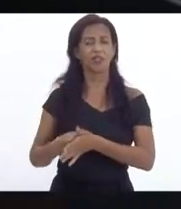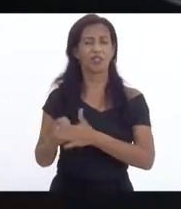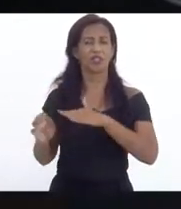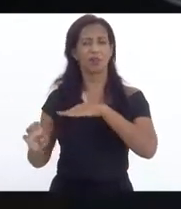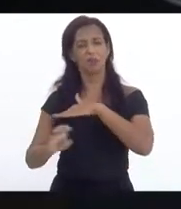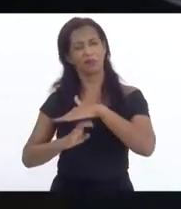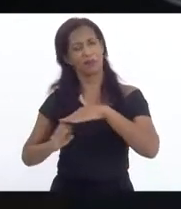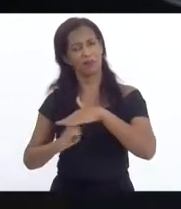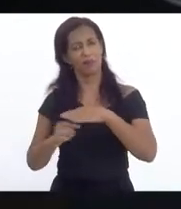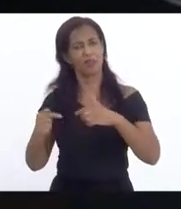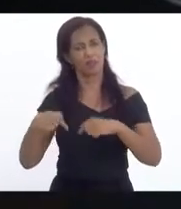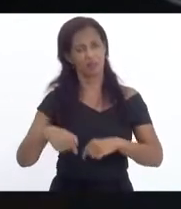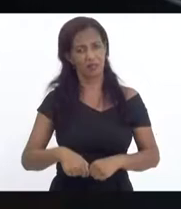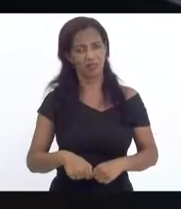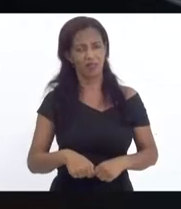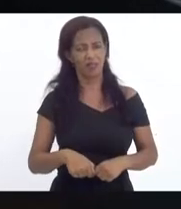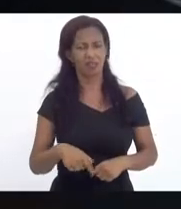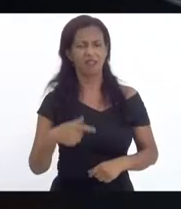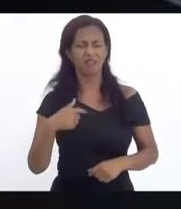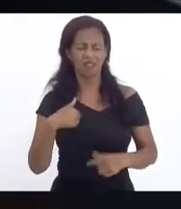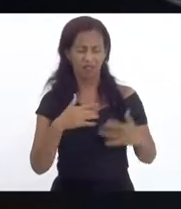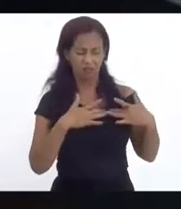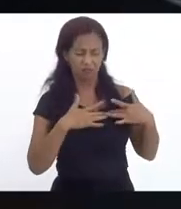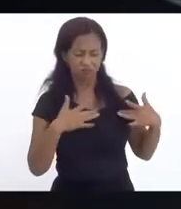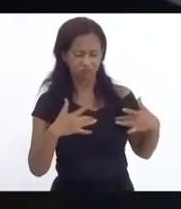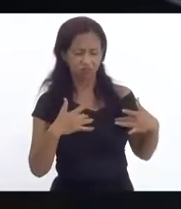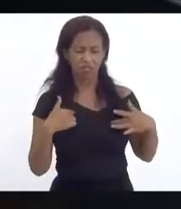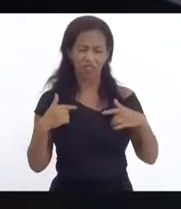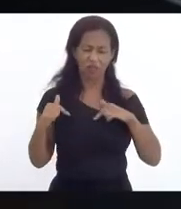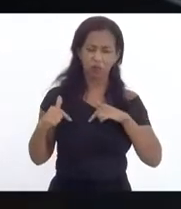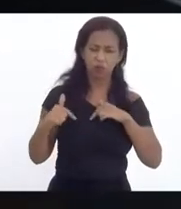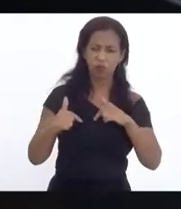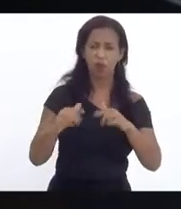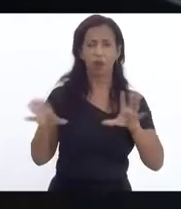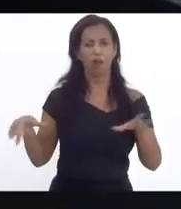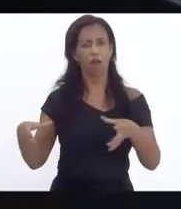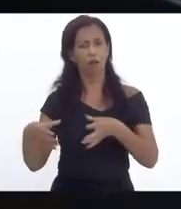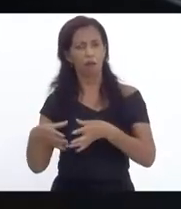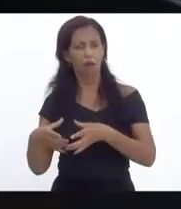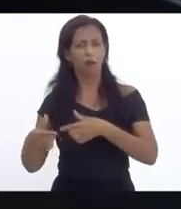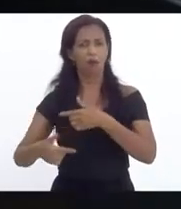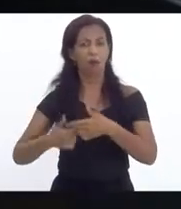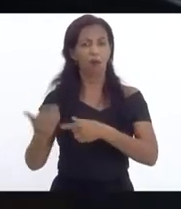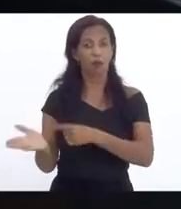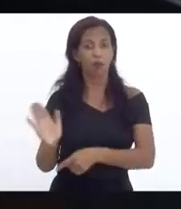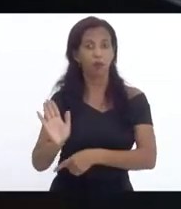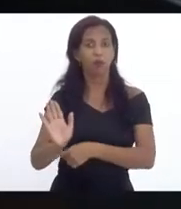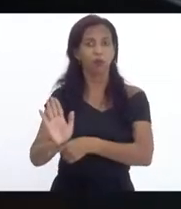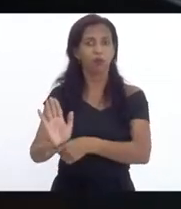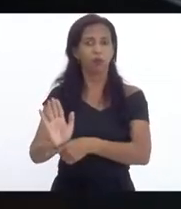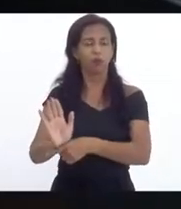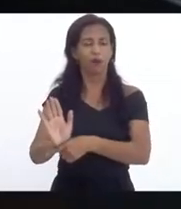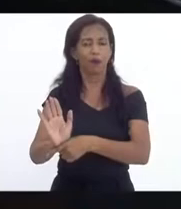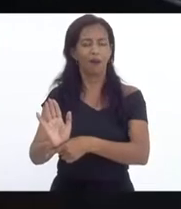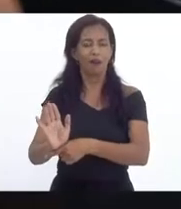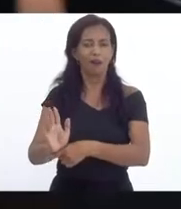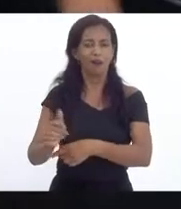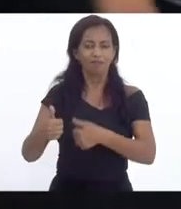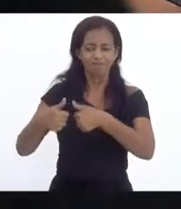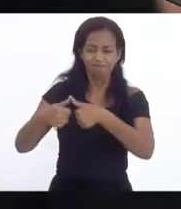Espírito Santo. E ela foi sensível, botou toda a sua equipe e nos ajudou a